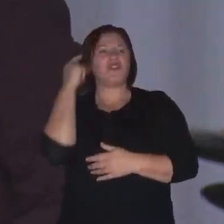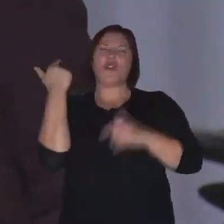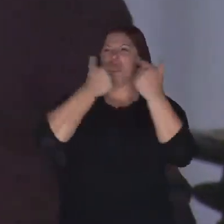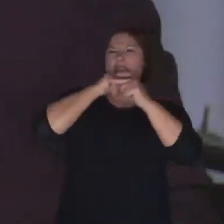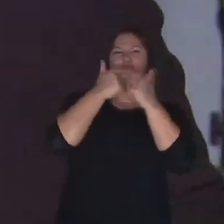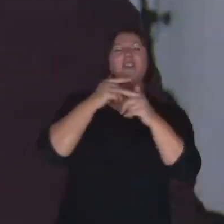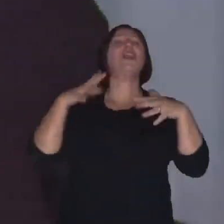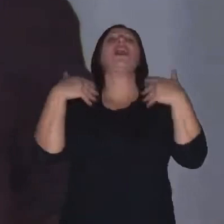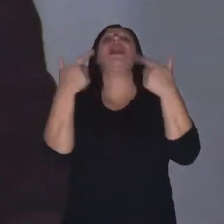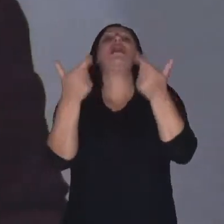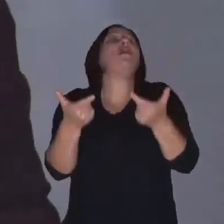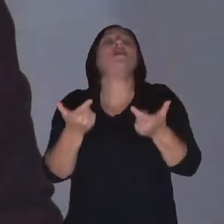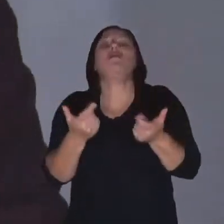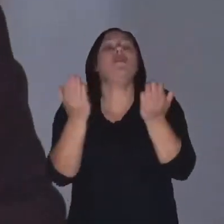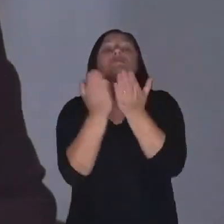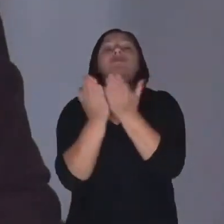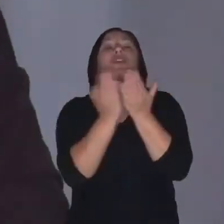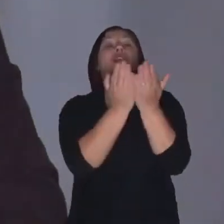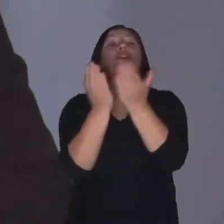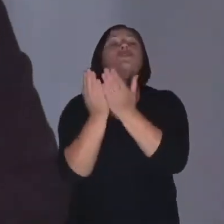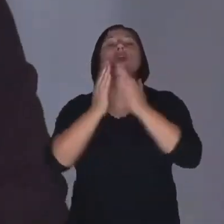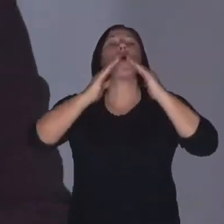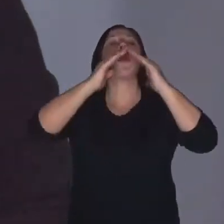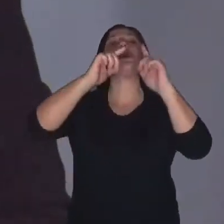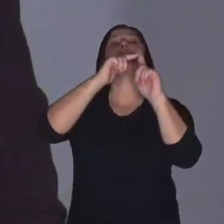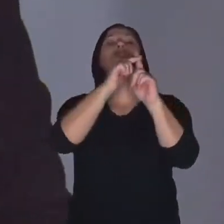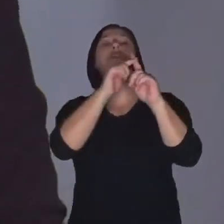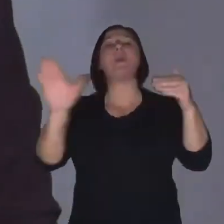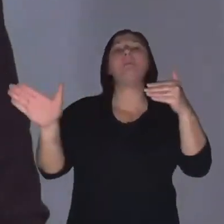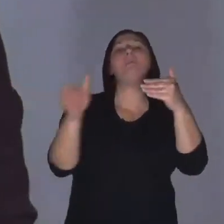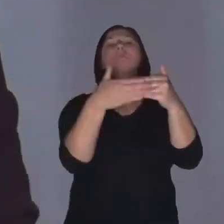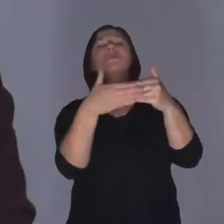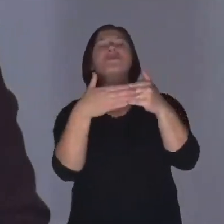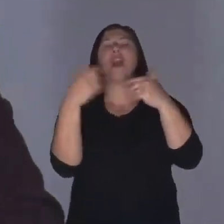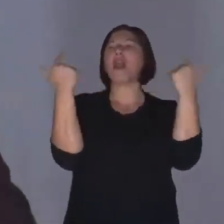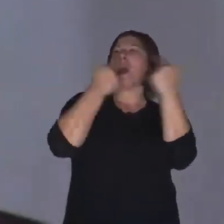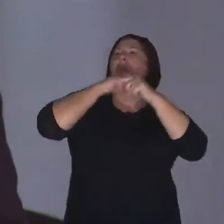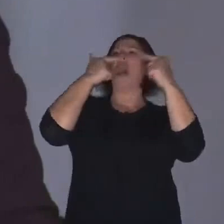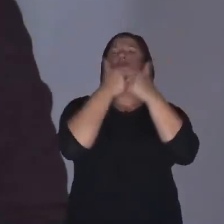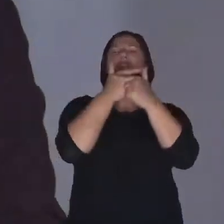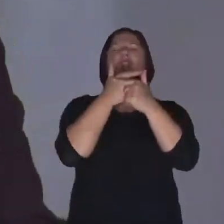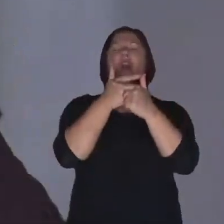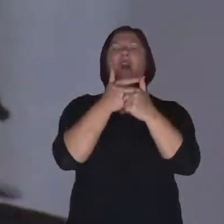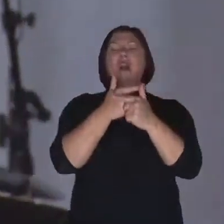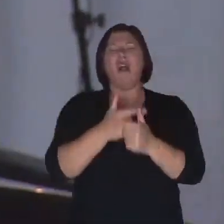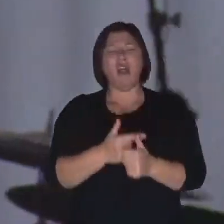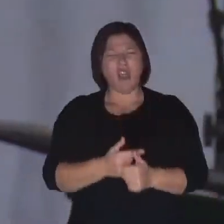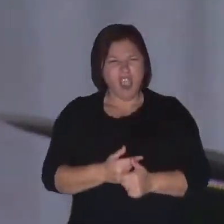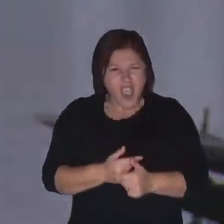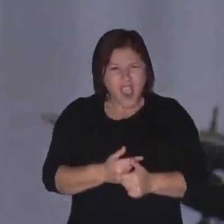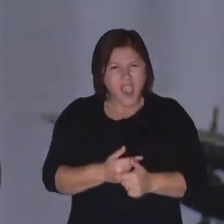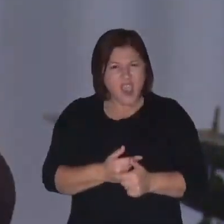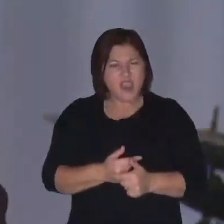A minha boca, que a minha língua grude no céu da boca se eu deixar de adorar o nome do Senhor. Não porque eles estão me desafiando, mas porque Deus é